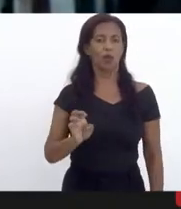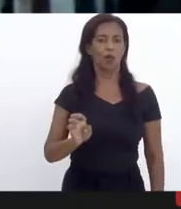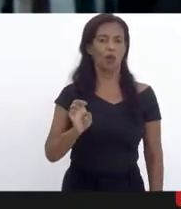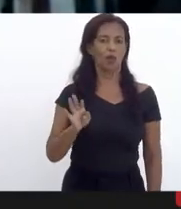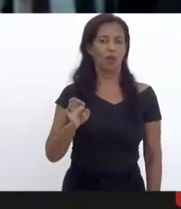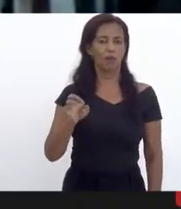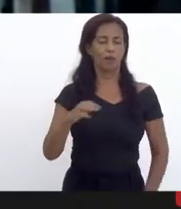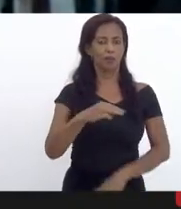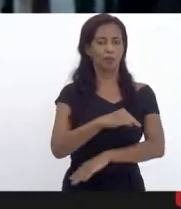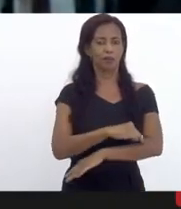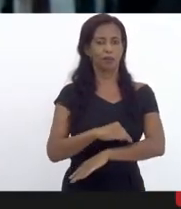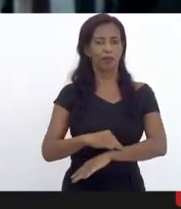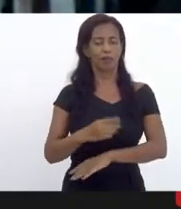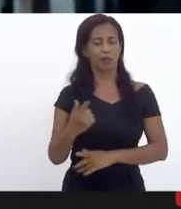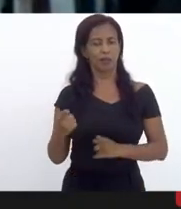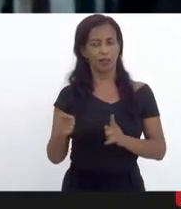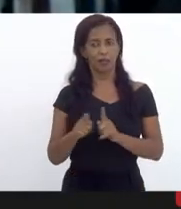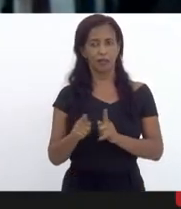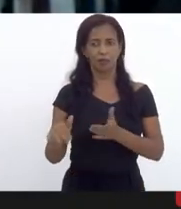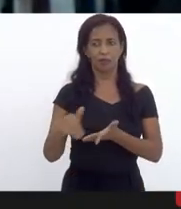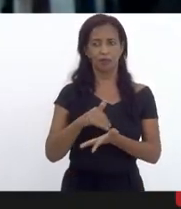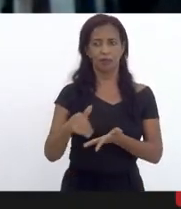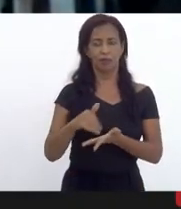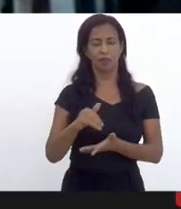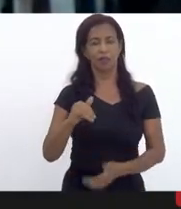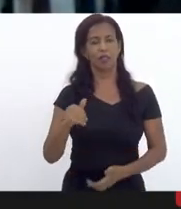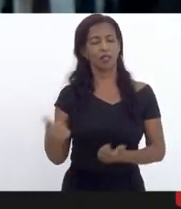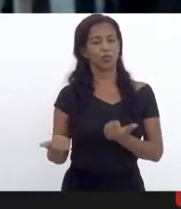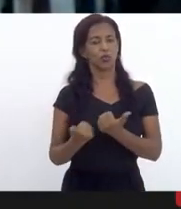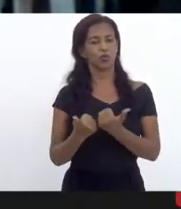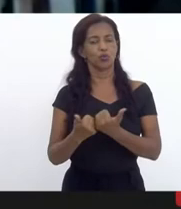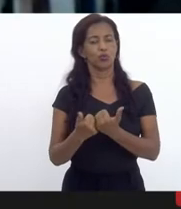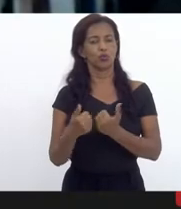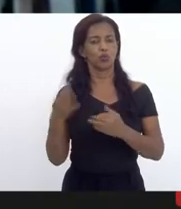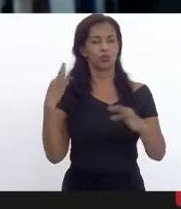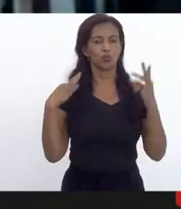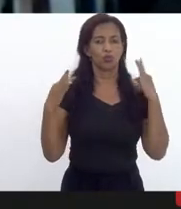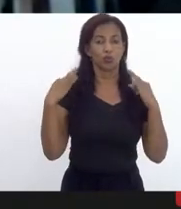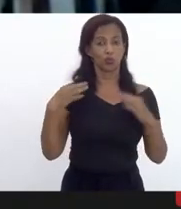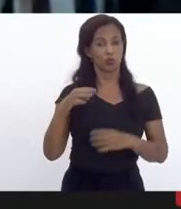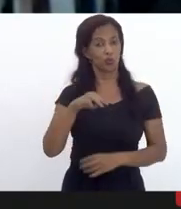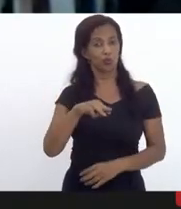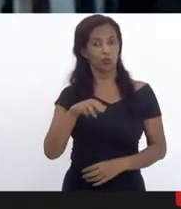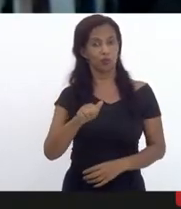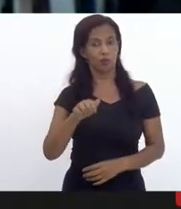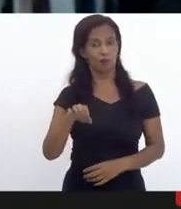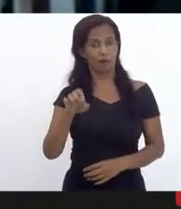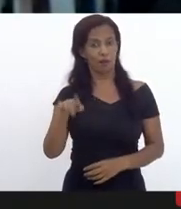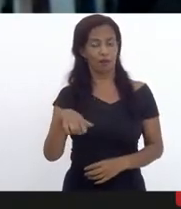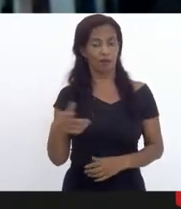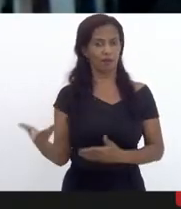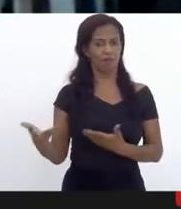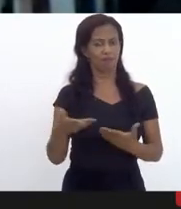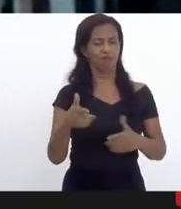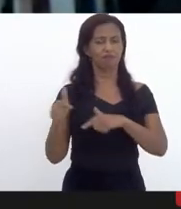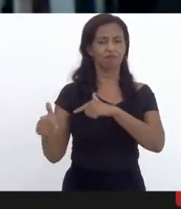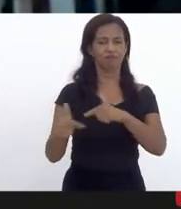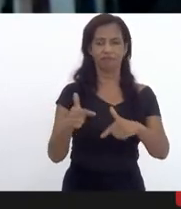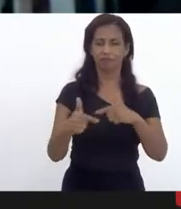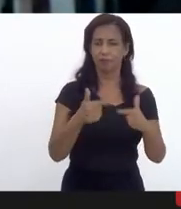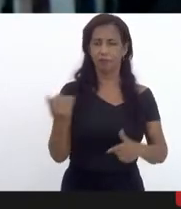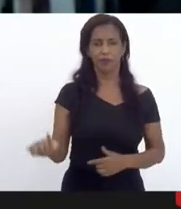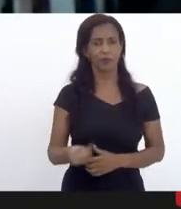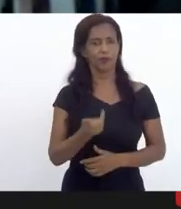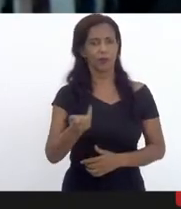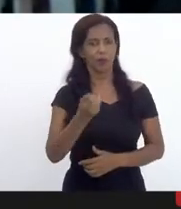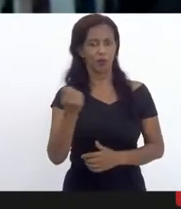de Macaé. Eu sou turismólogo da Secretaria de Junta de Turismo lá de Macaé. Ele vem fazendo um trabalho muito